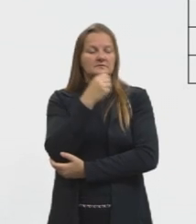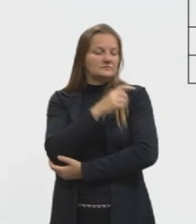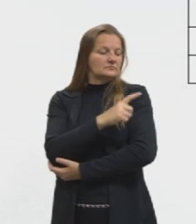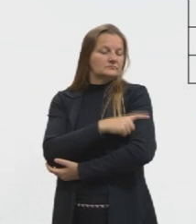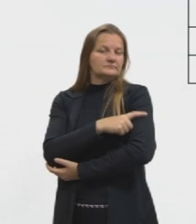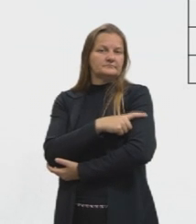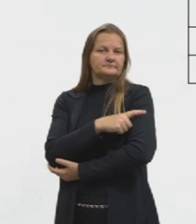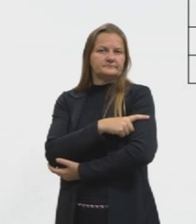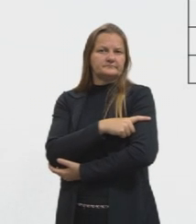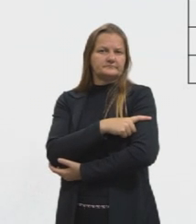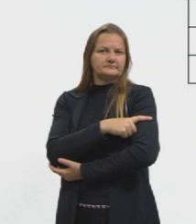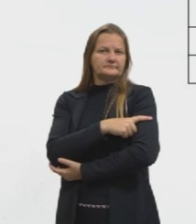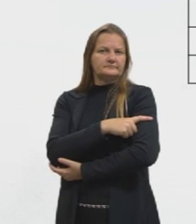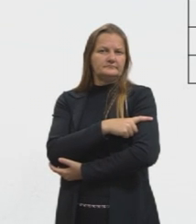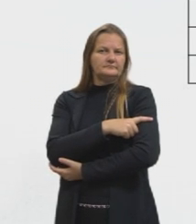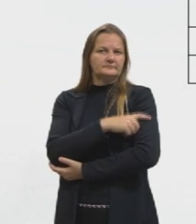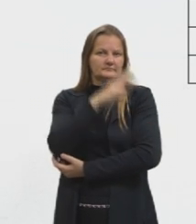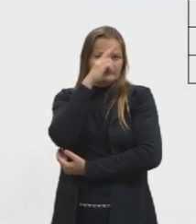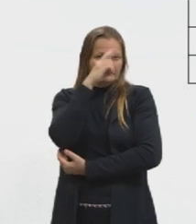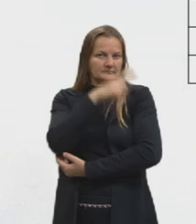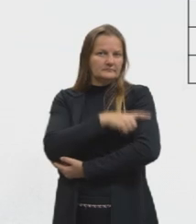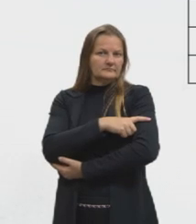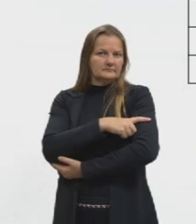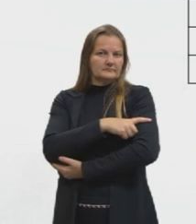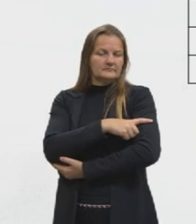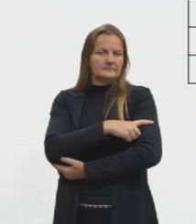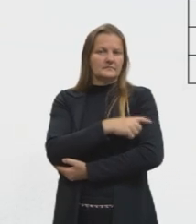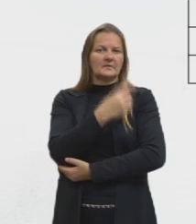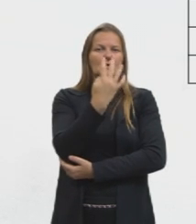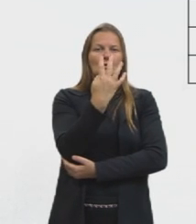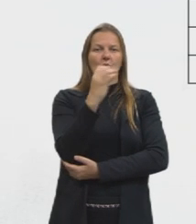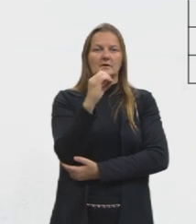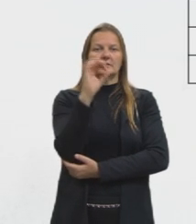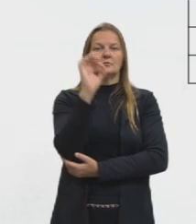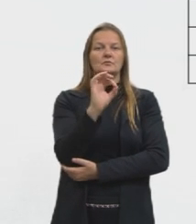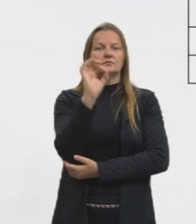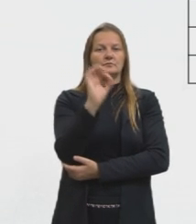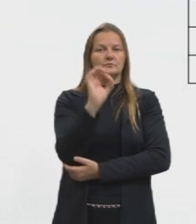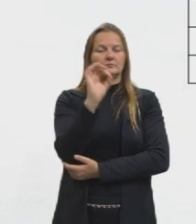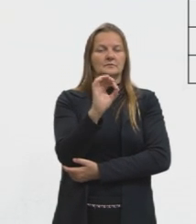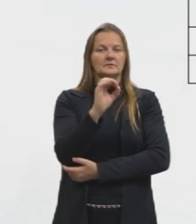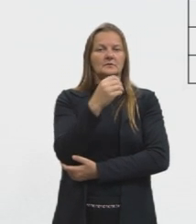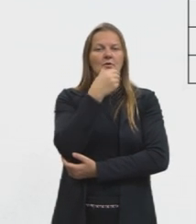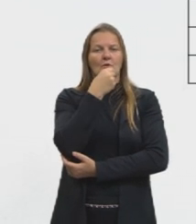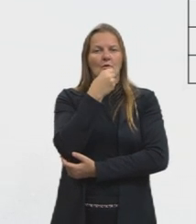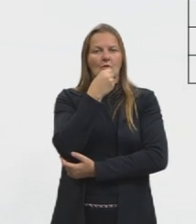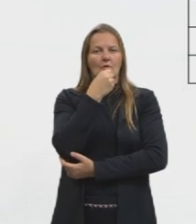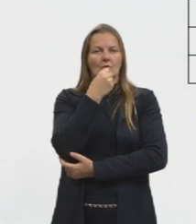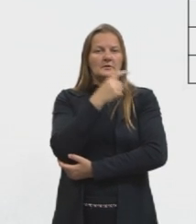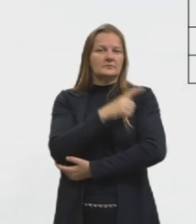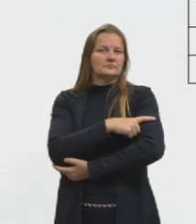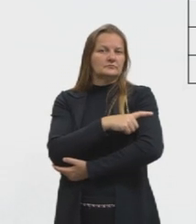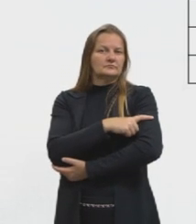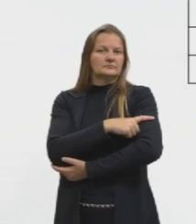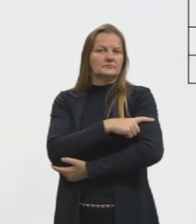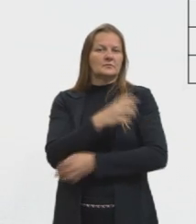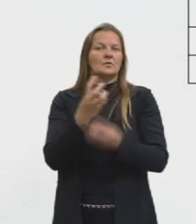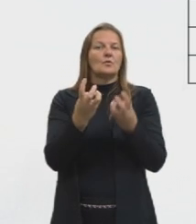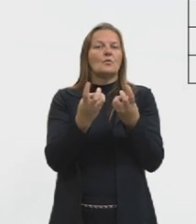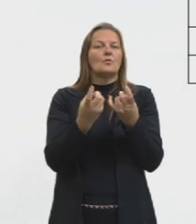série então a gente vai fazer isso aqui no quadro quarenta por cento dos homens estão na 1ª série